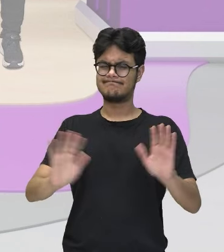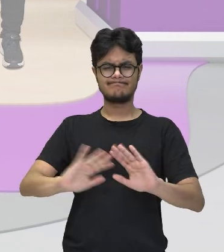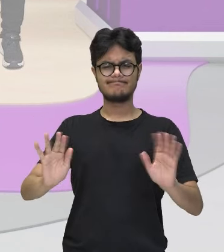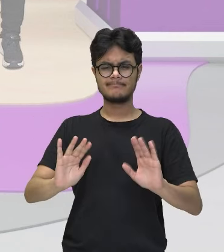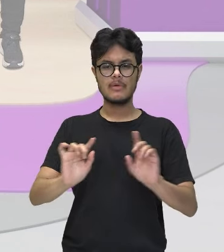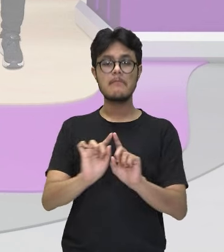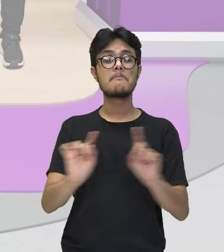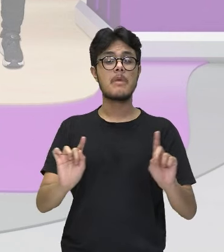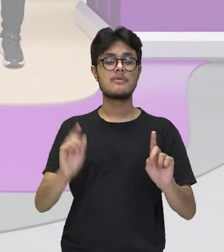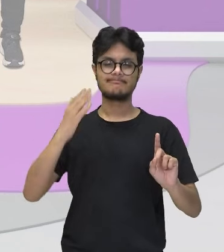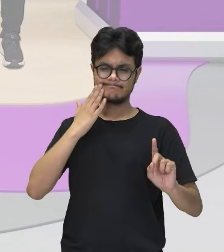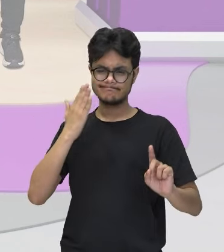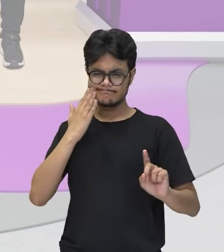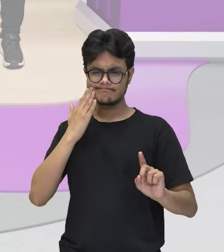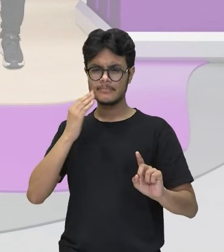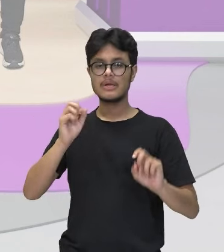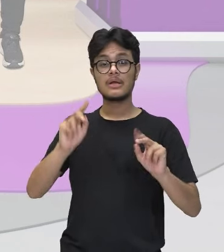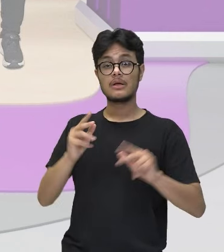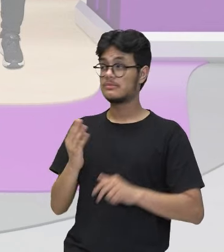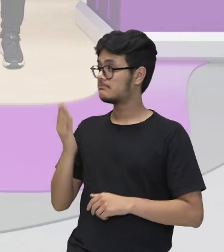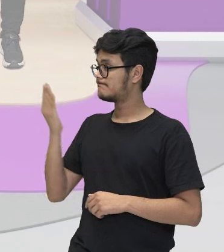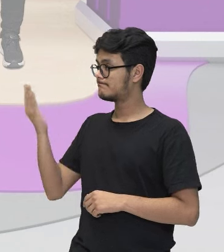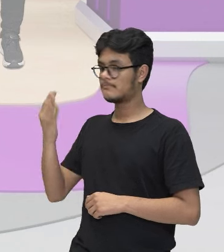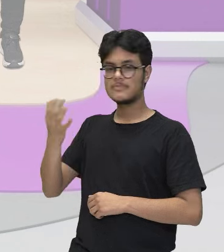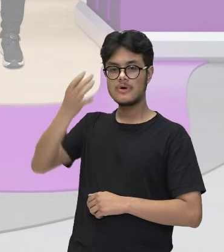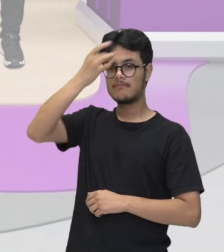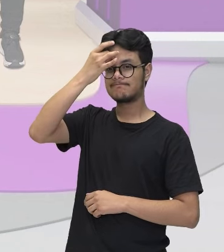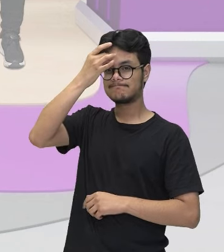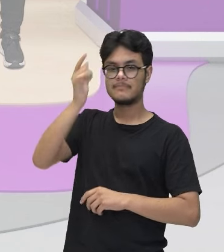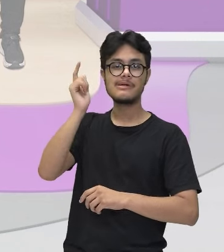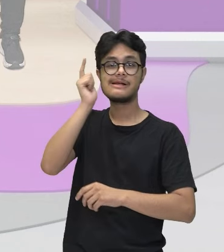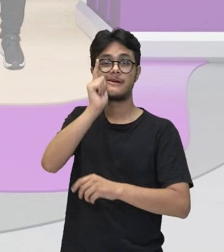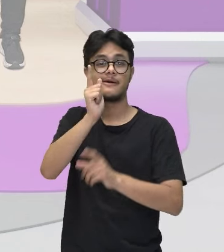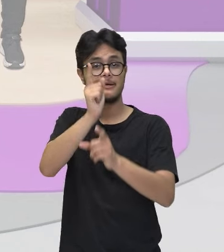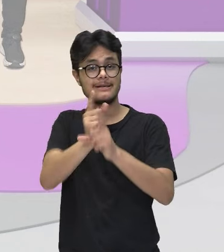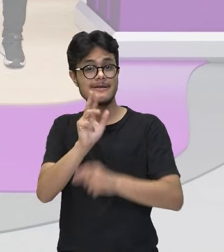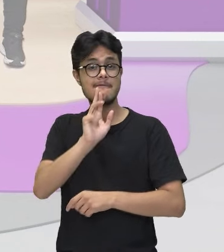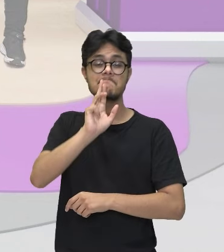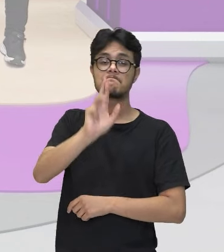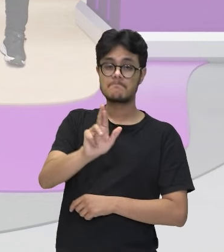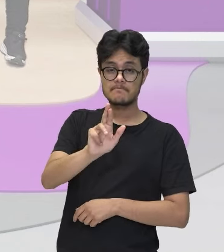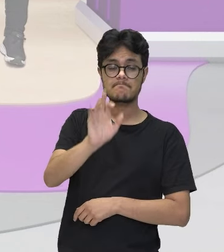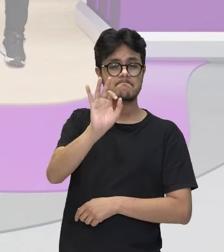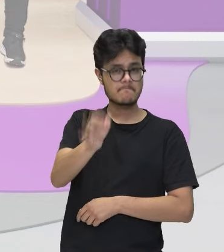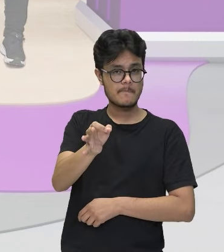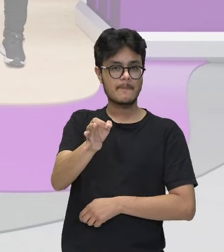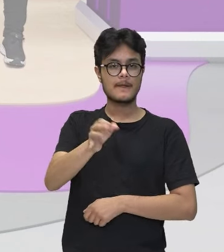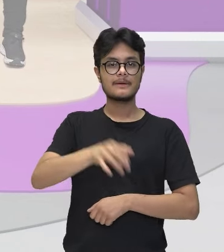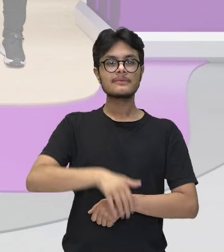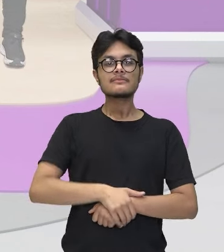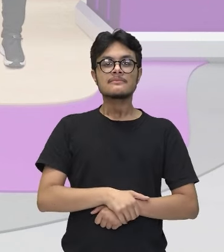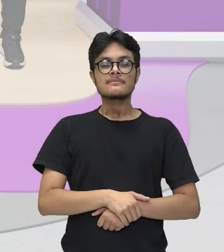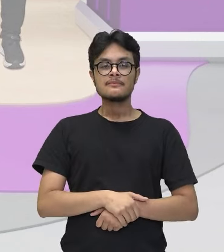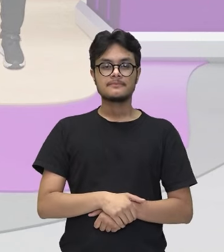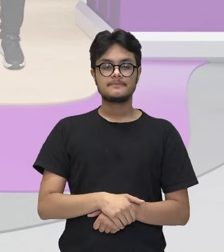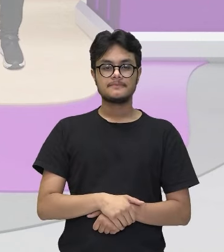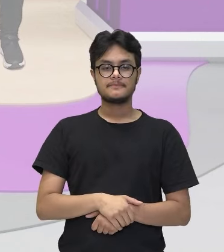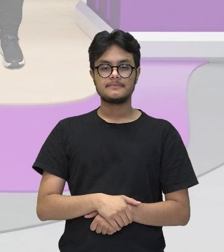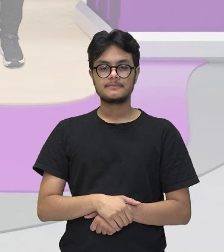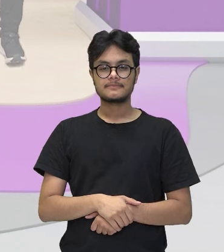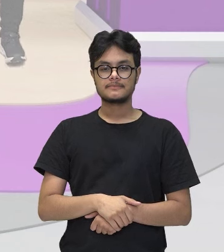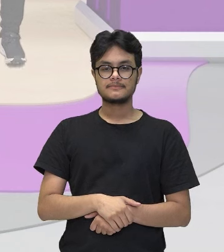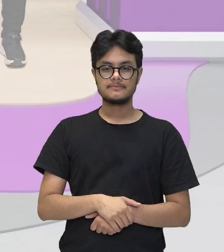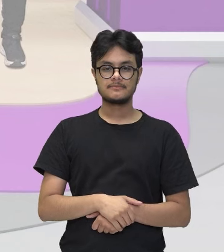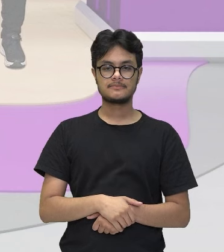aí, né, para fazer o cálculo e achar alguma dessas medidas que podem ser desconhecidas em um triângulo retângulo, né? Então,